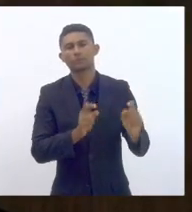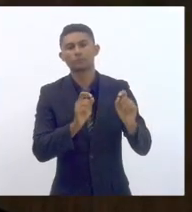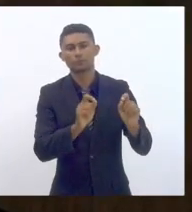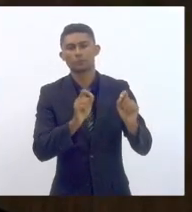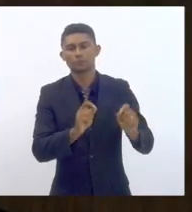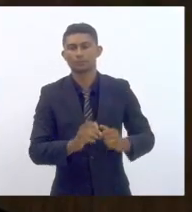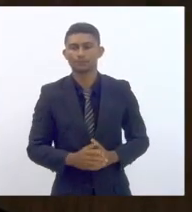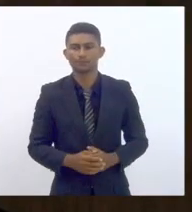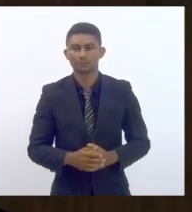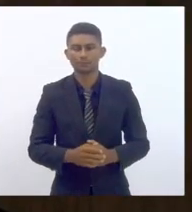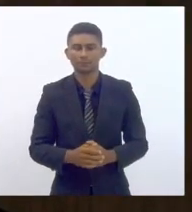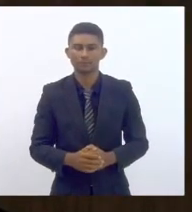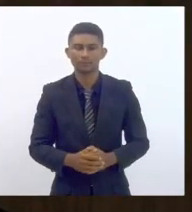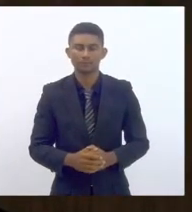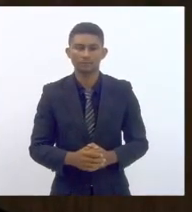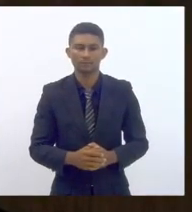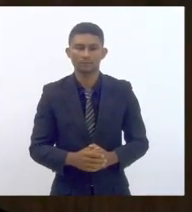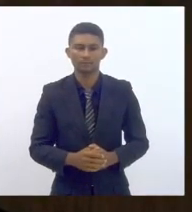de mandar